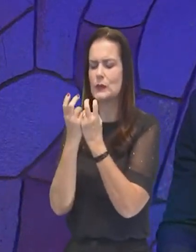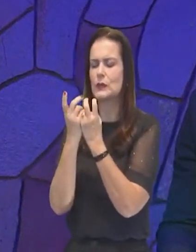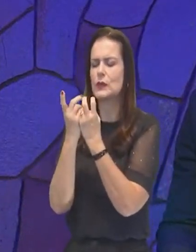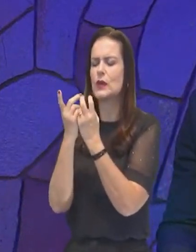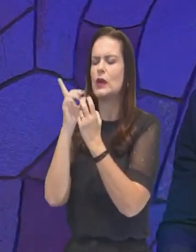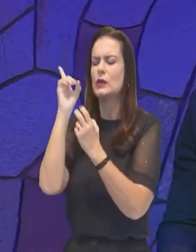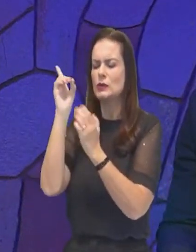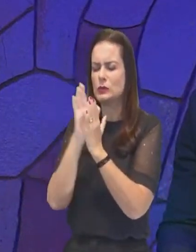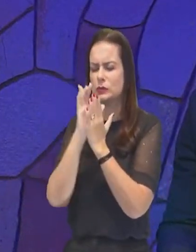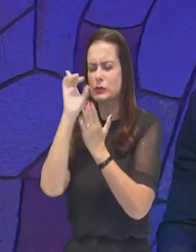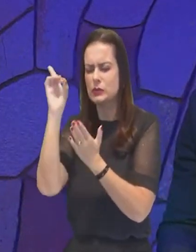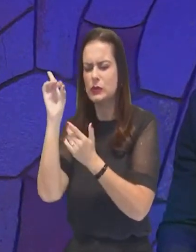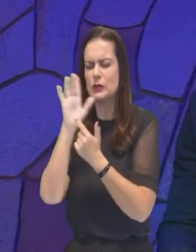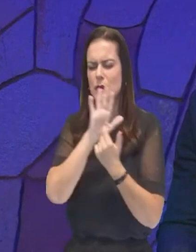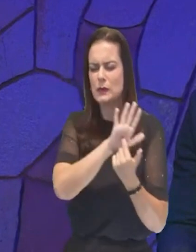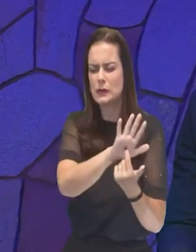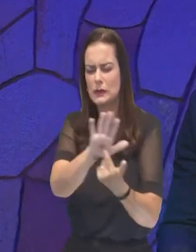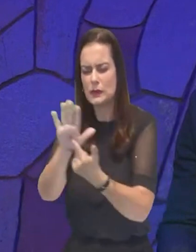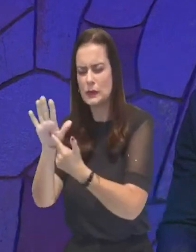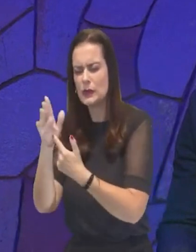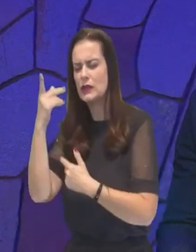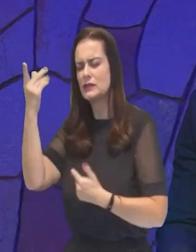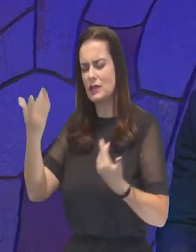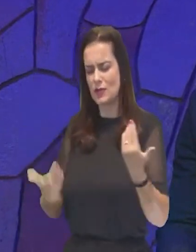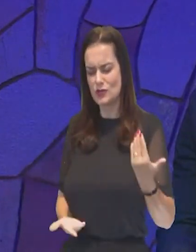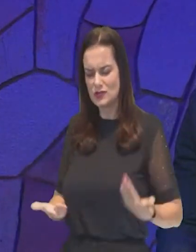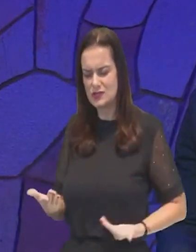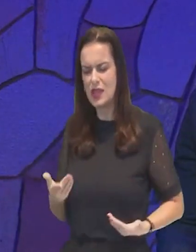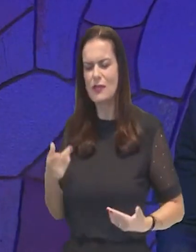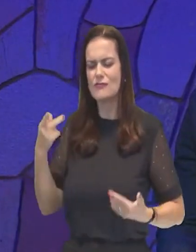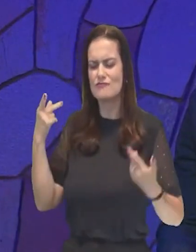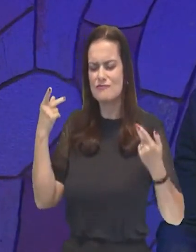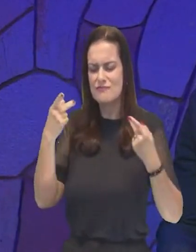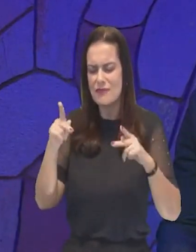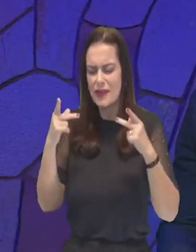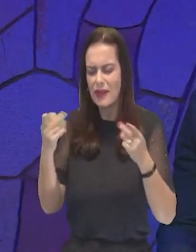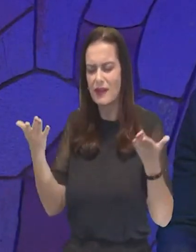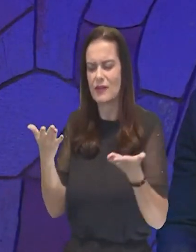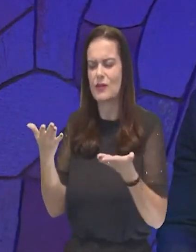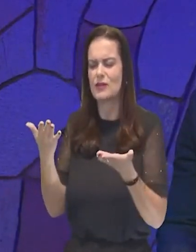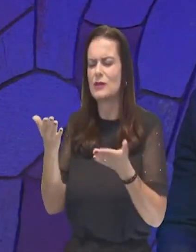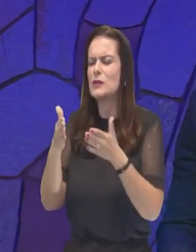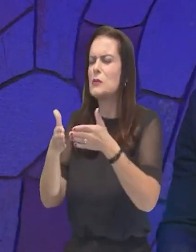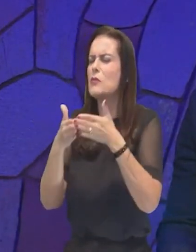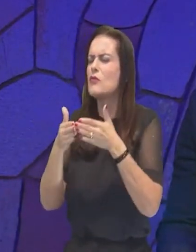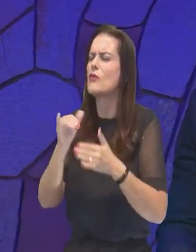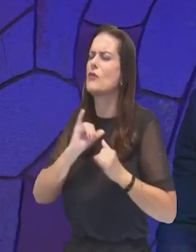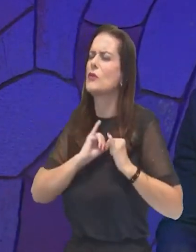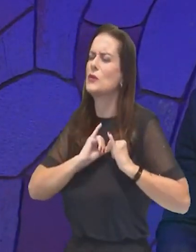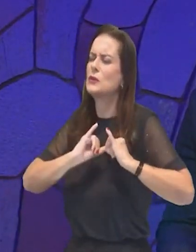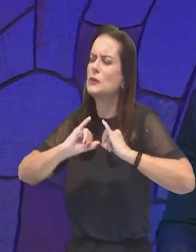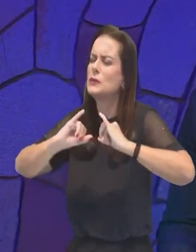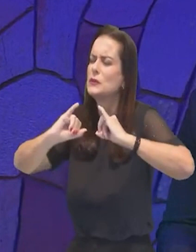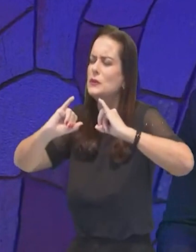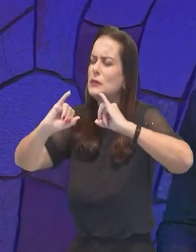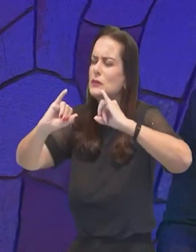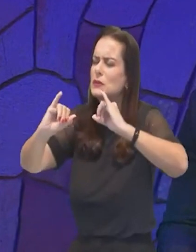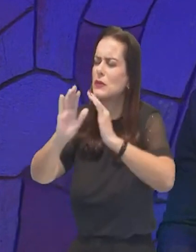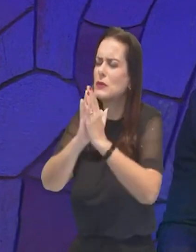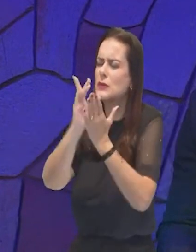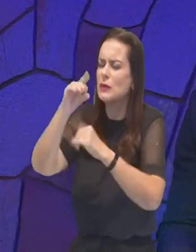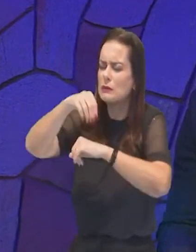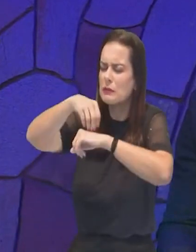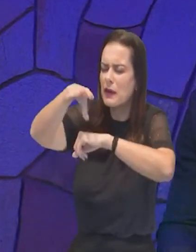palavra que está diante de nós, Teu é o servo que fala contigo. Senhor, fala-nos poderosamente por meio da